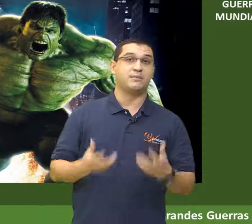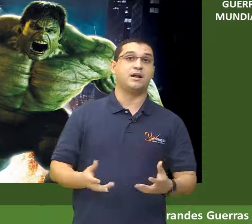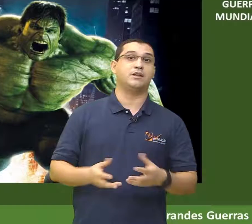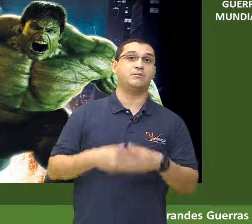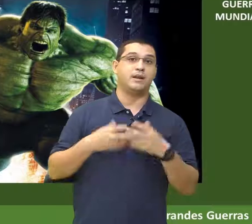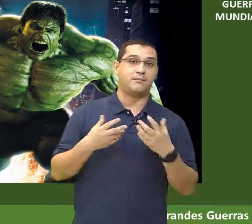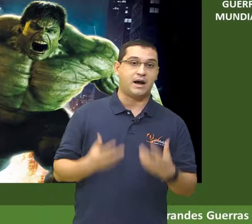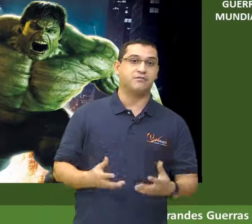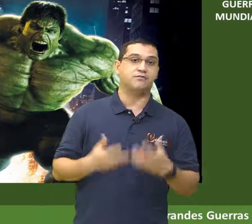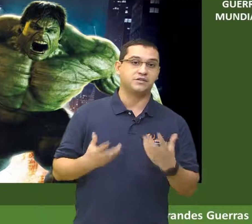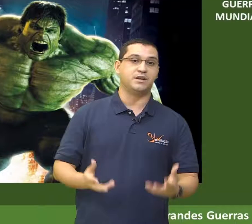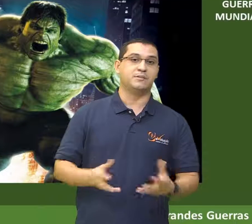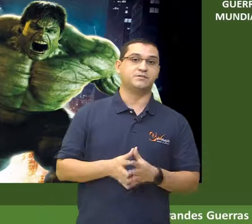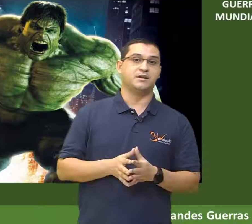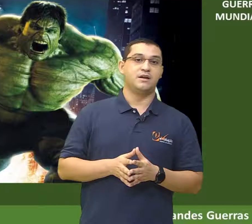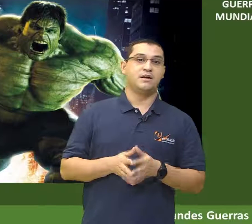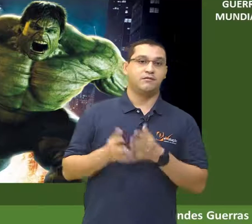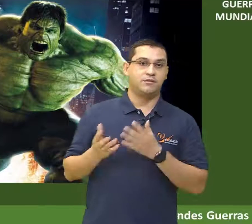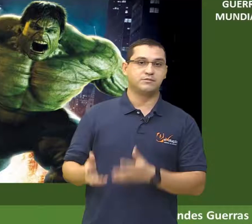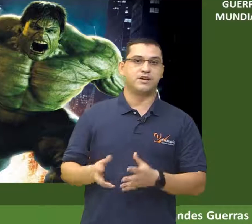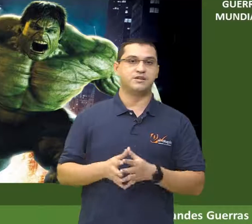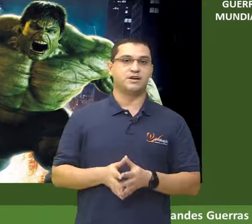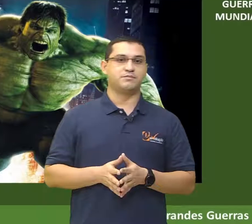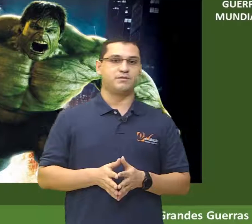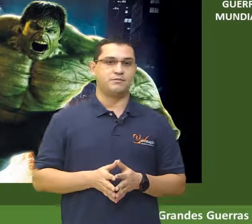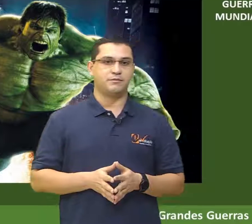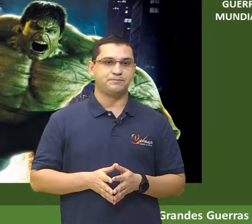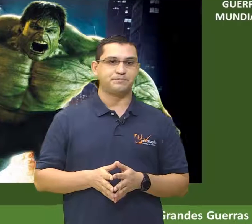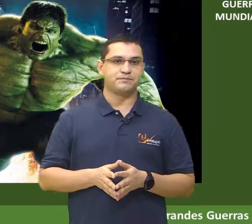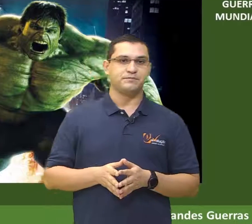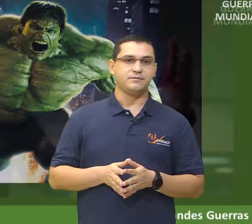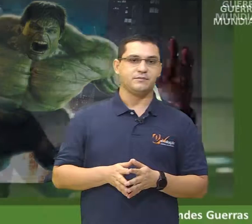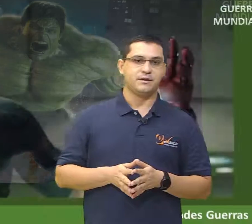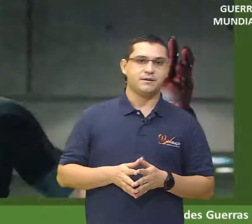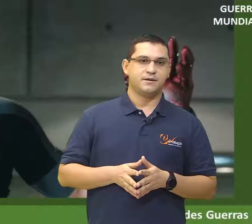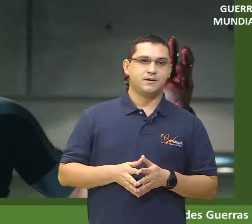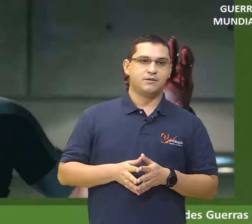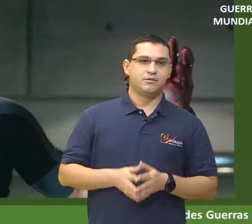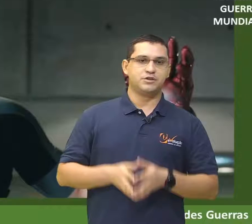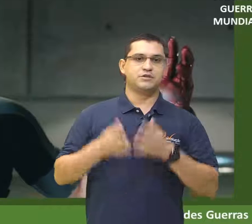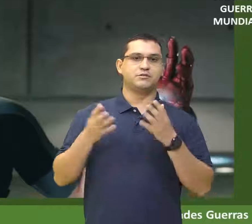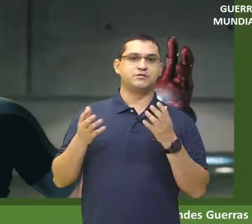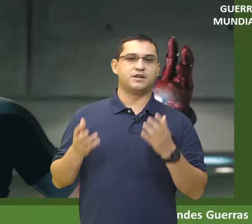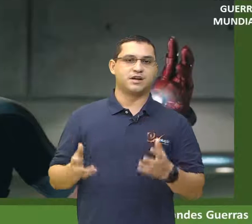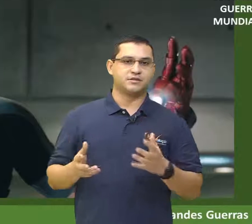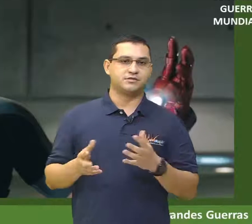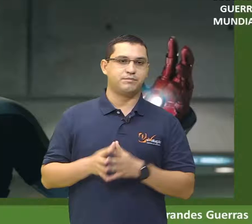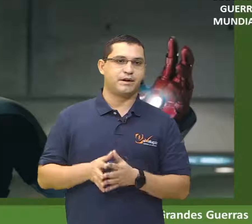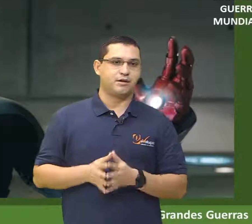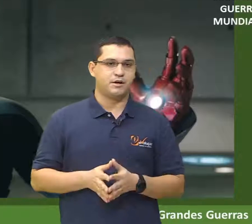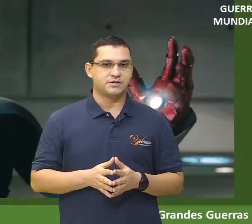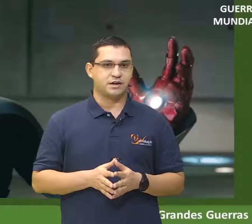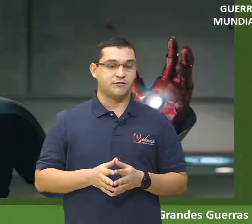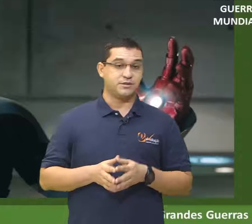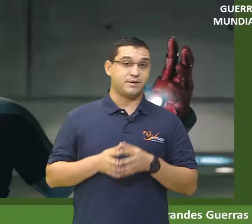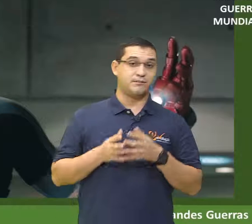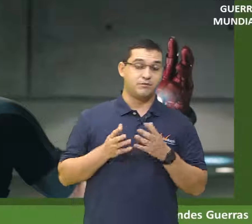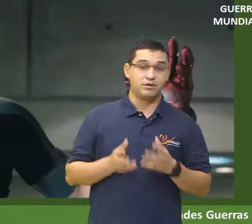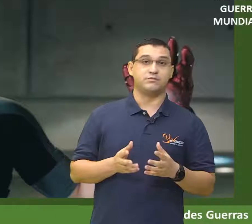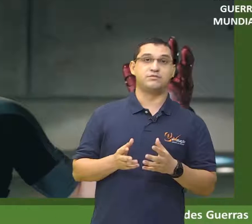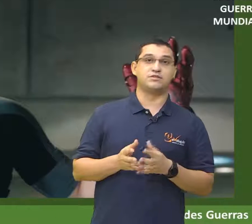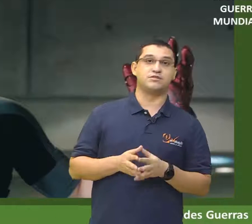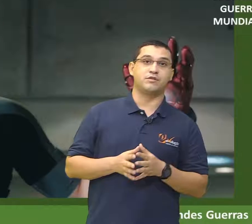perfeitamente trabalhado pela Marvel nos cinemas. Vamos adiante, por favor. O último dos grandes super-heróis, talvez